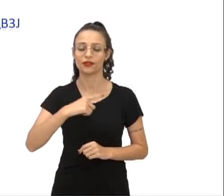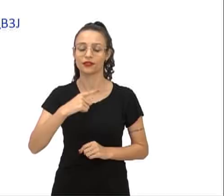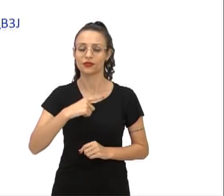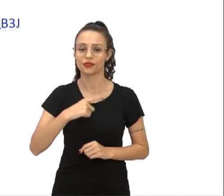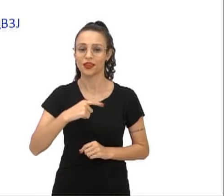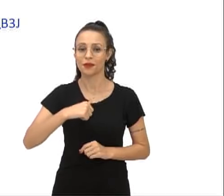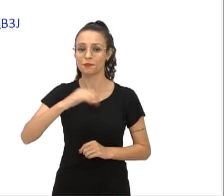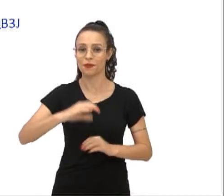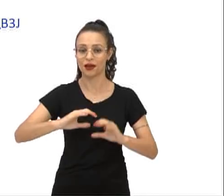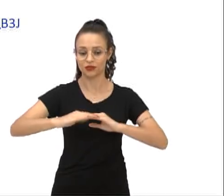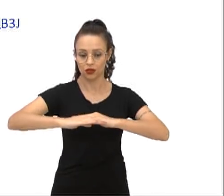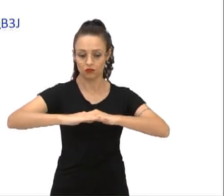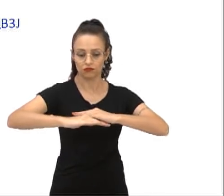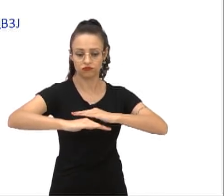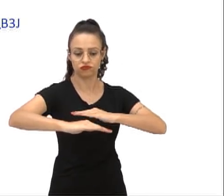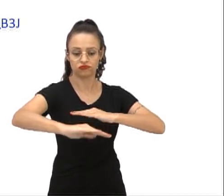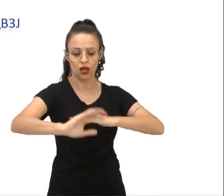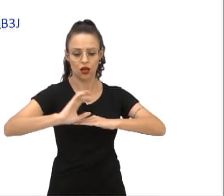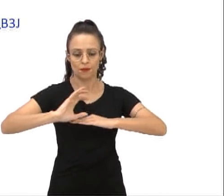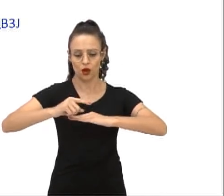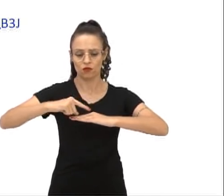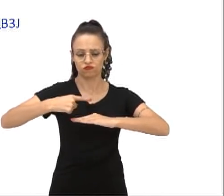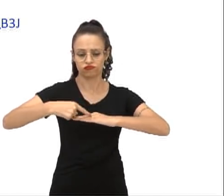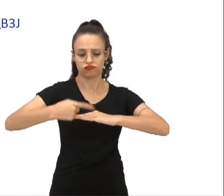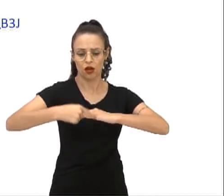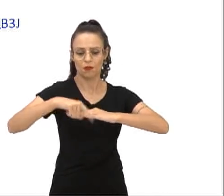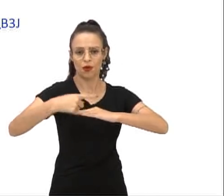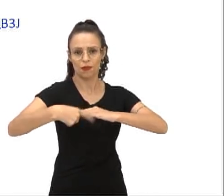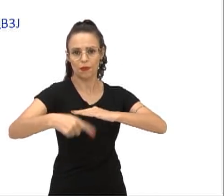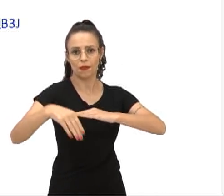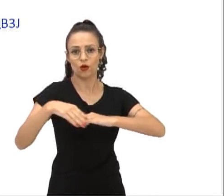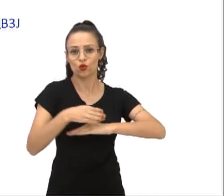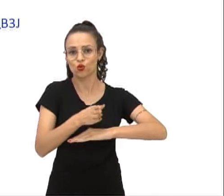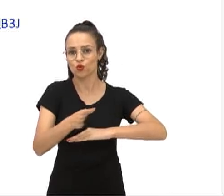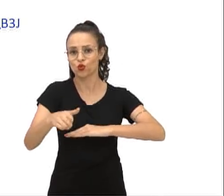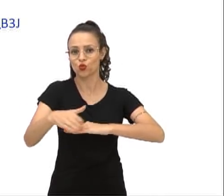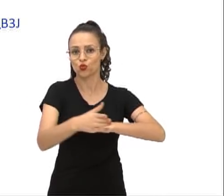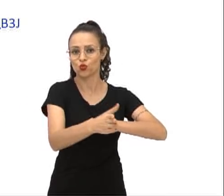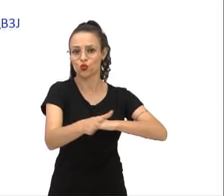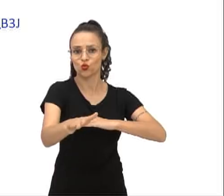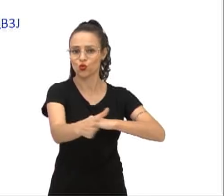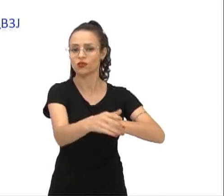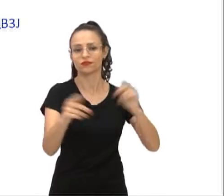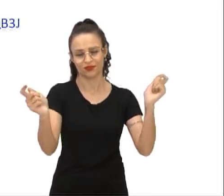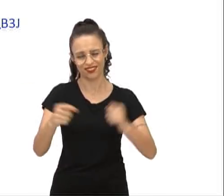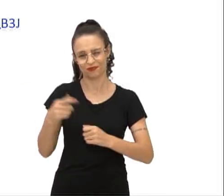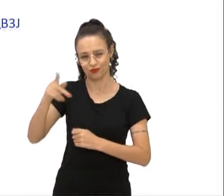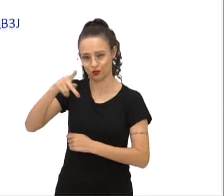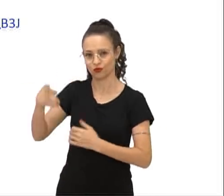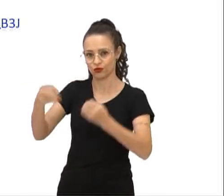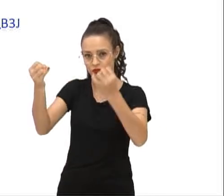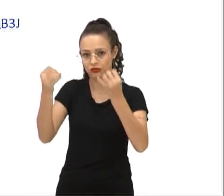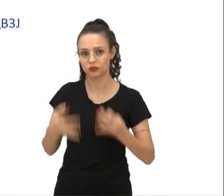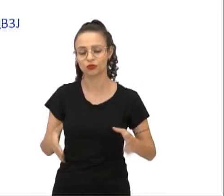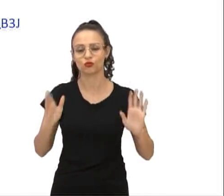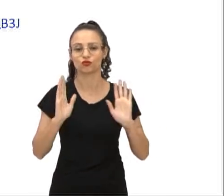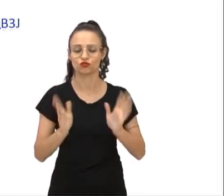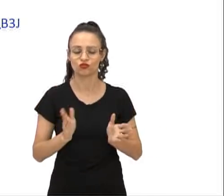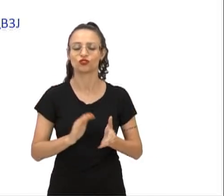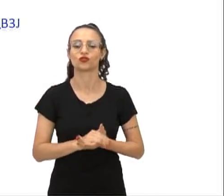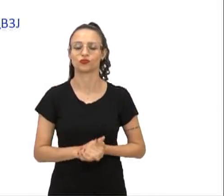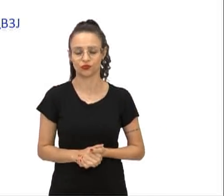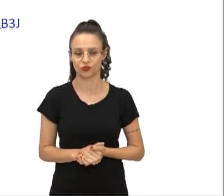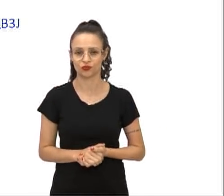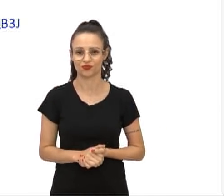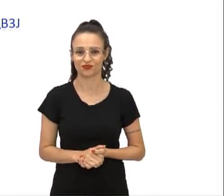o atrito da bola na pista, de modo que ela pode deslizar em curvas, como o professor Gilson explicou agora, quando ele falou